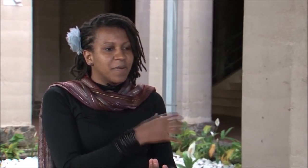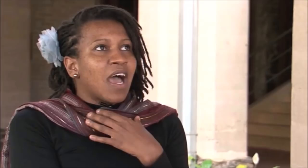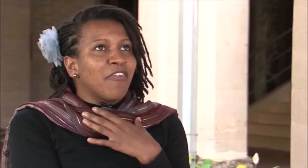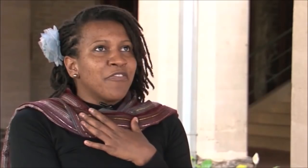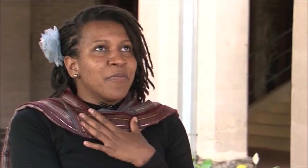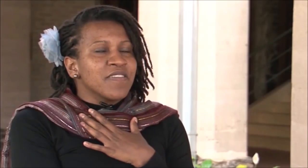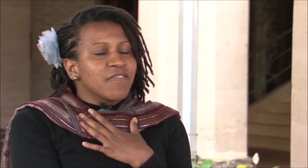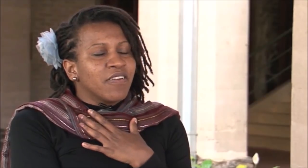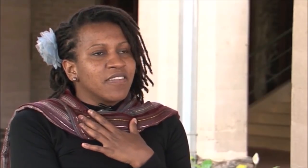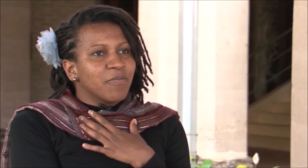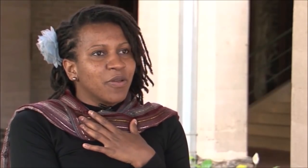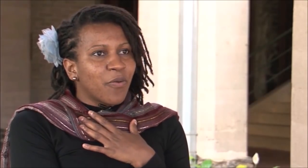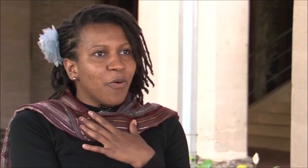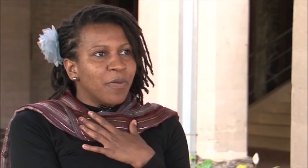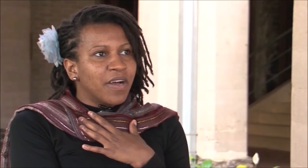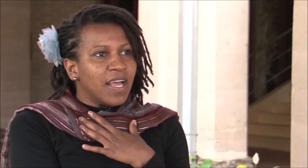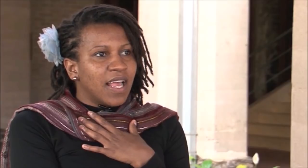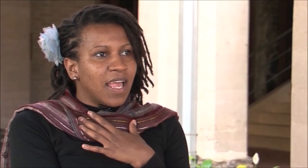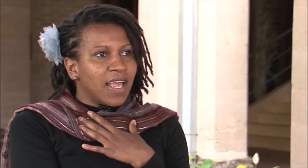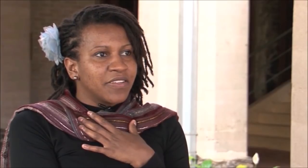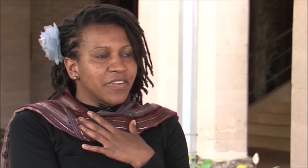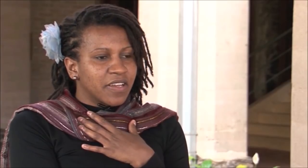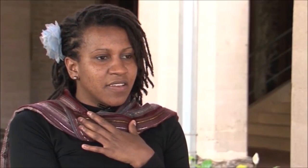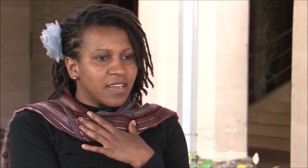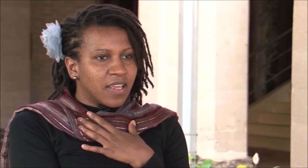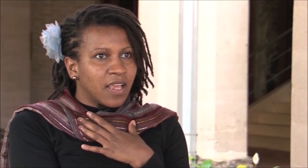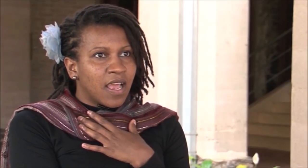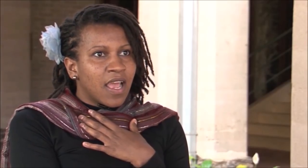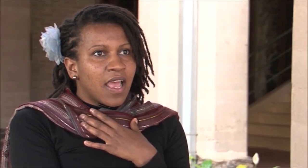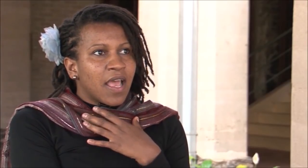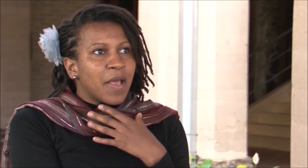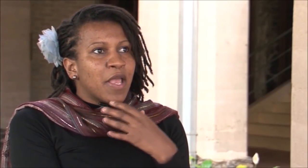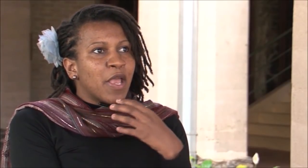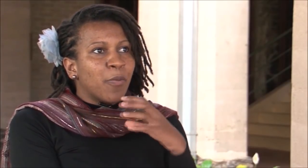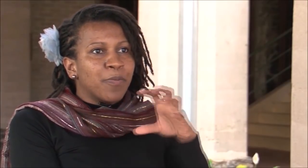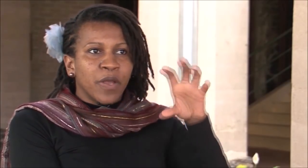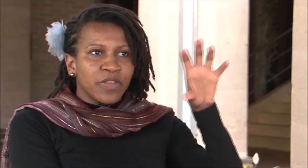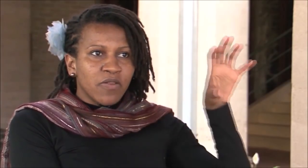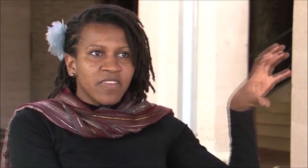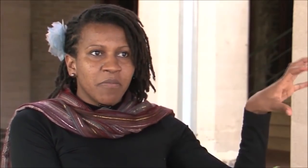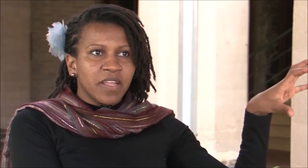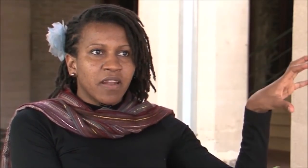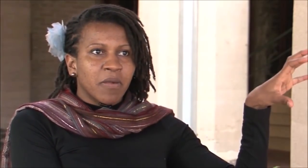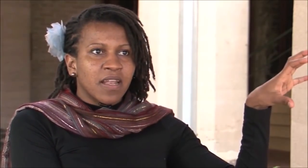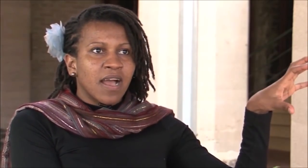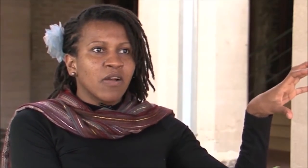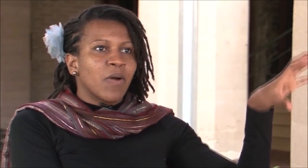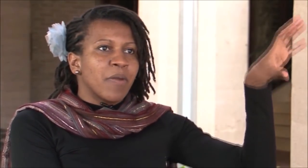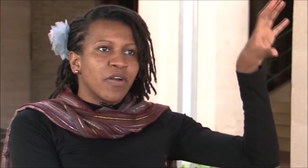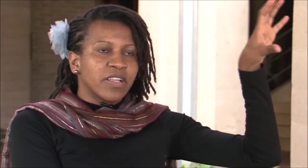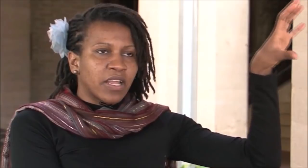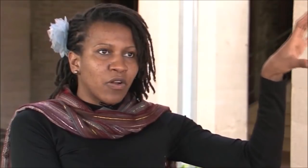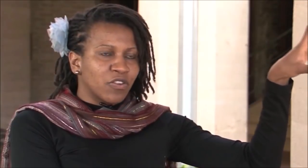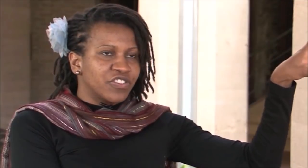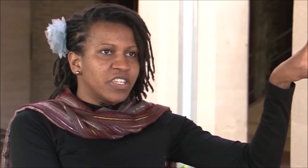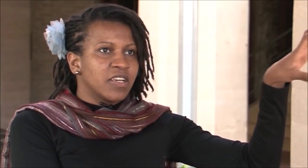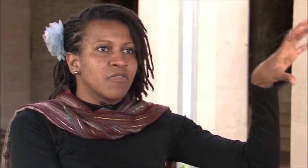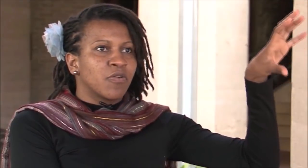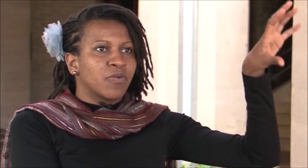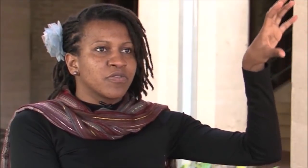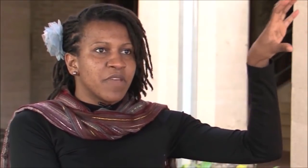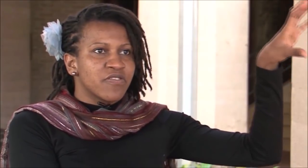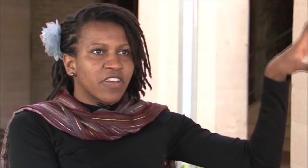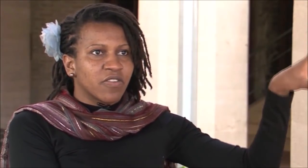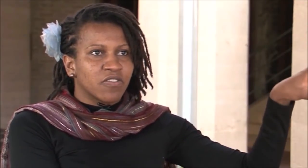queria receber. A formação que eu recebo em Cuba é de que eu tenho que saber trabalhar com a maior